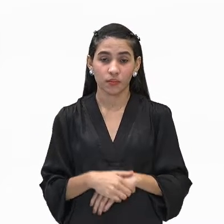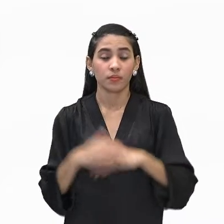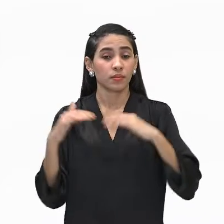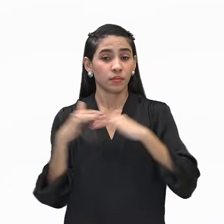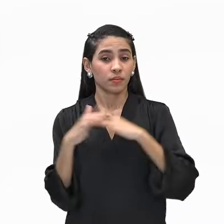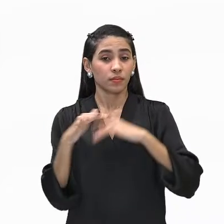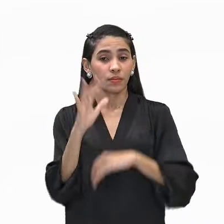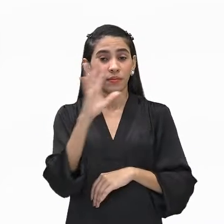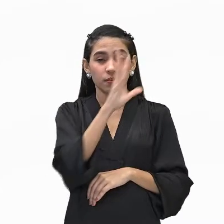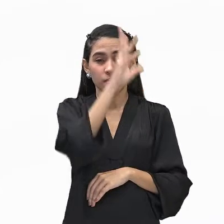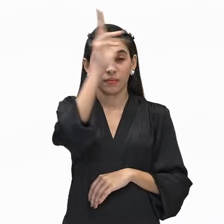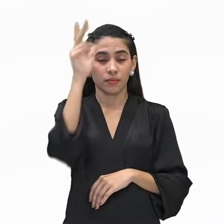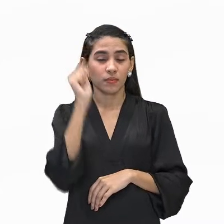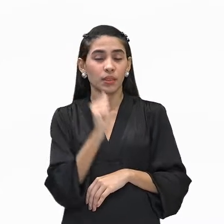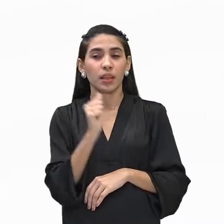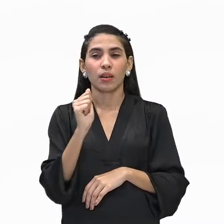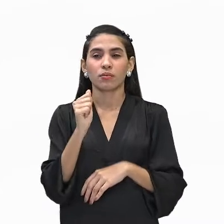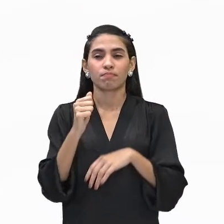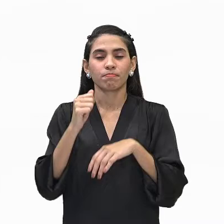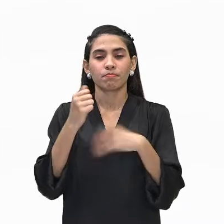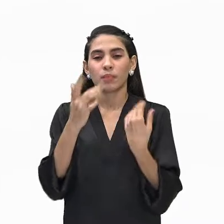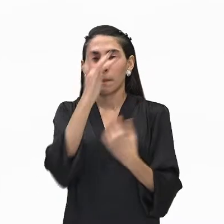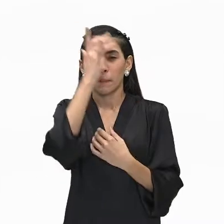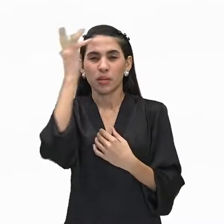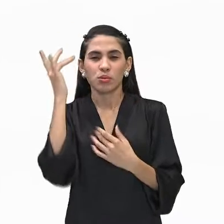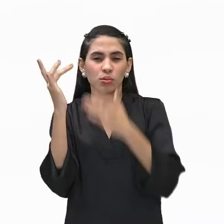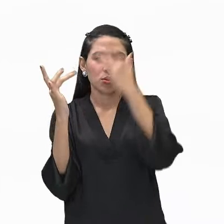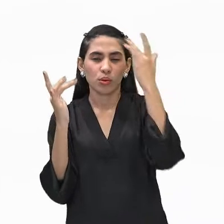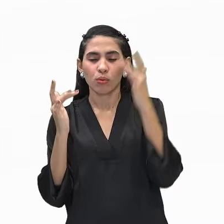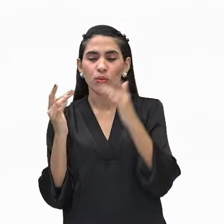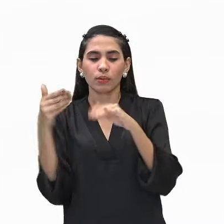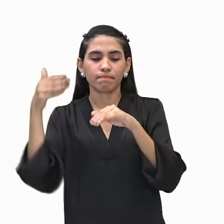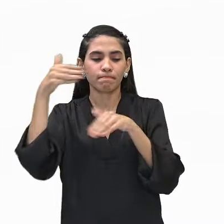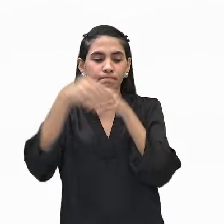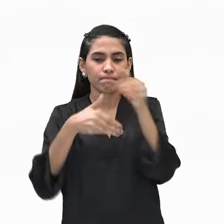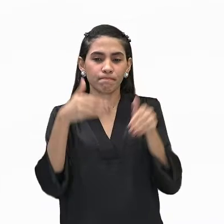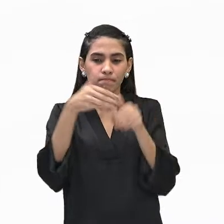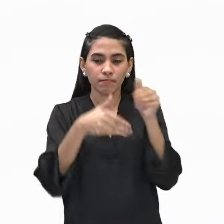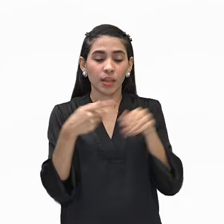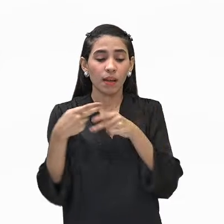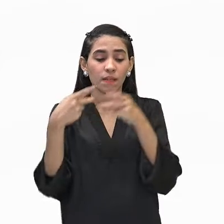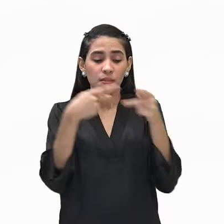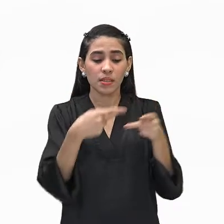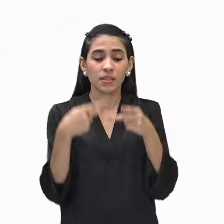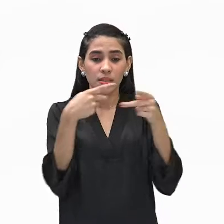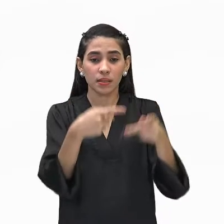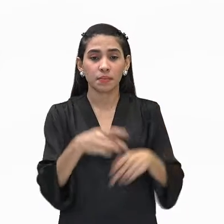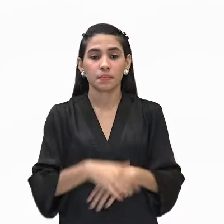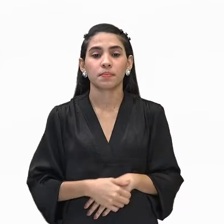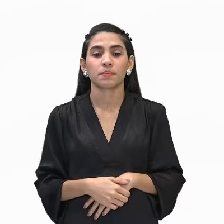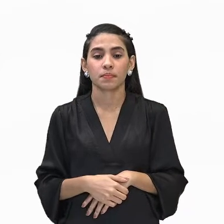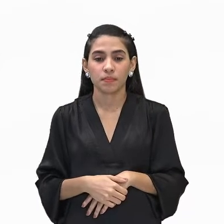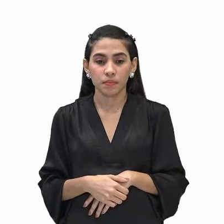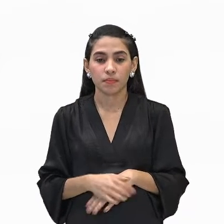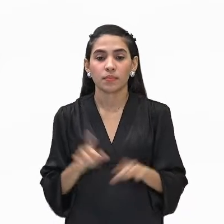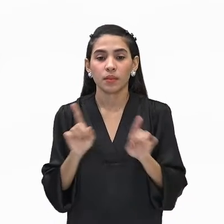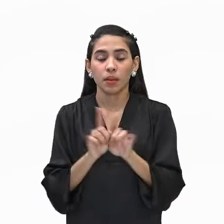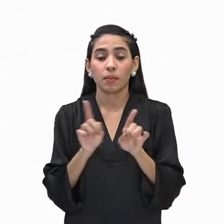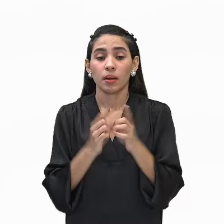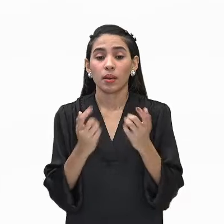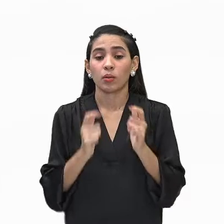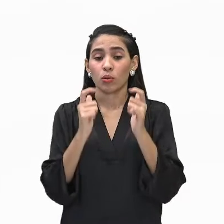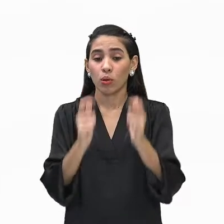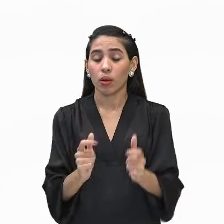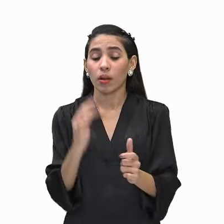Manaus passa a atrair pessoas de diversas nacionalidades, segundo Edneia Dias. O centro urbano se construiu como polo de atração de